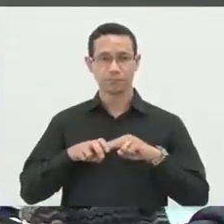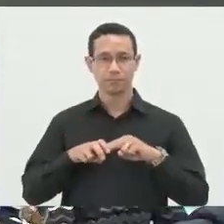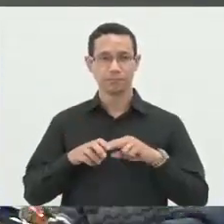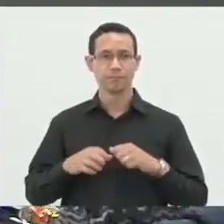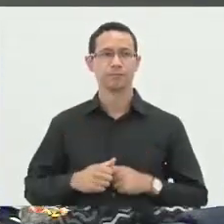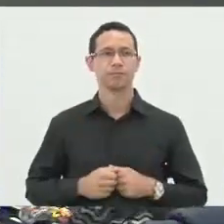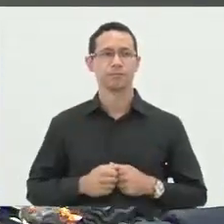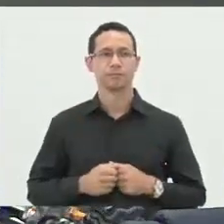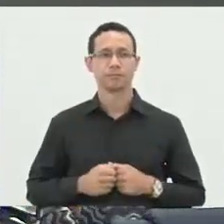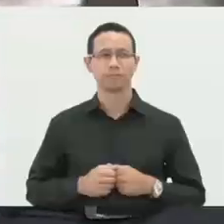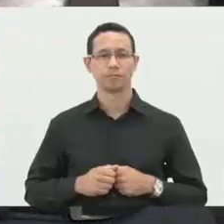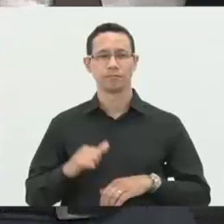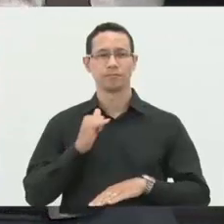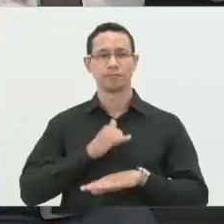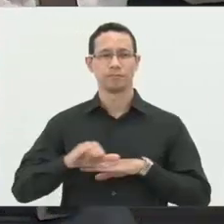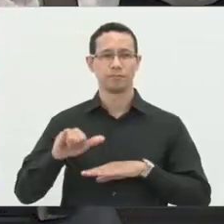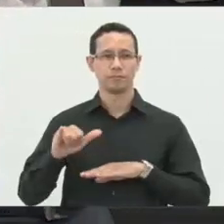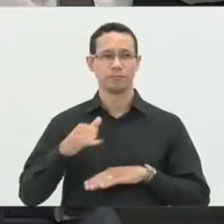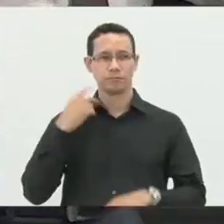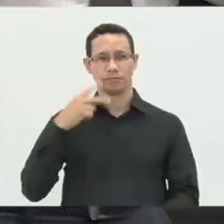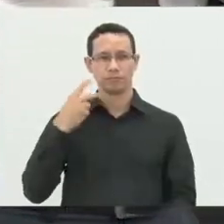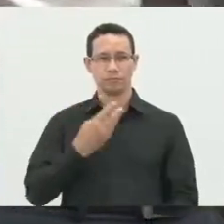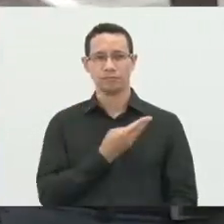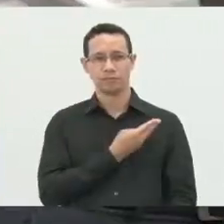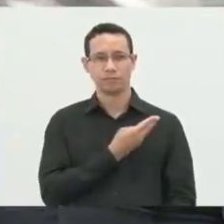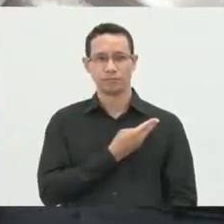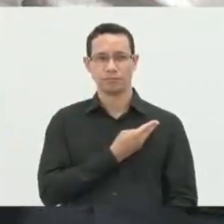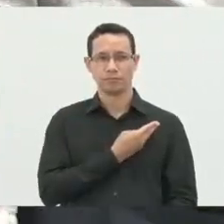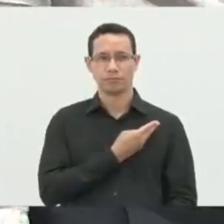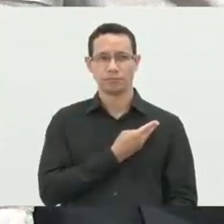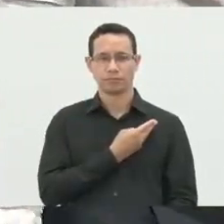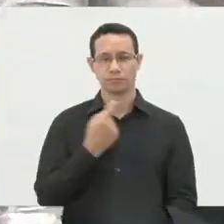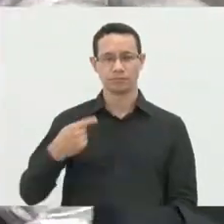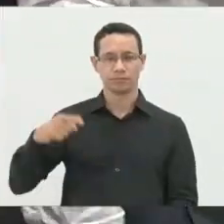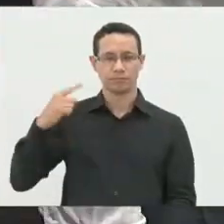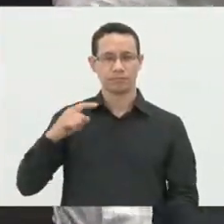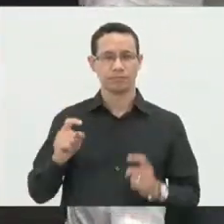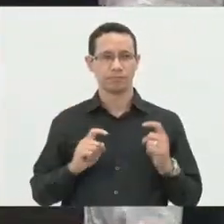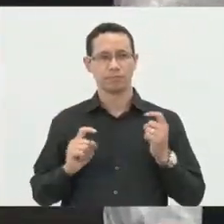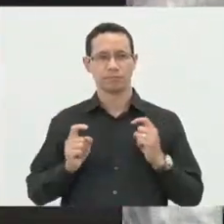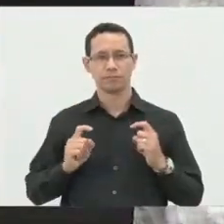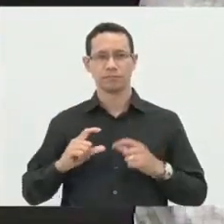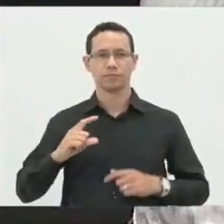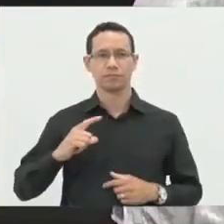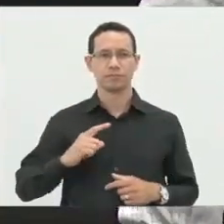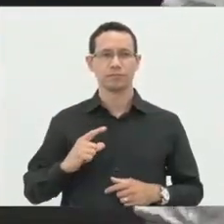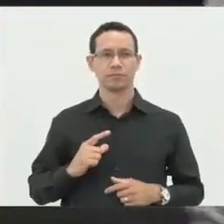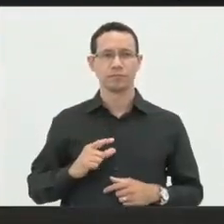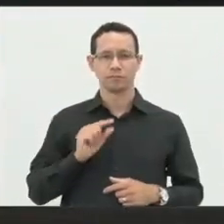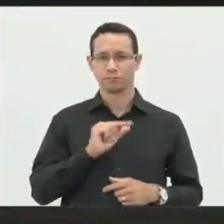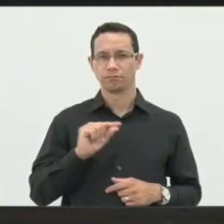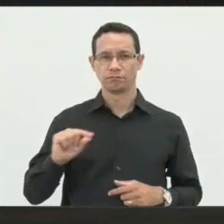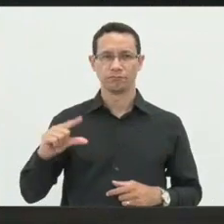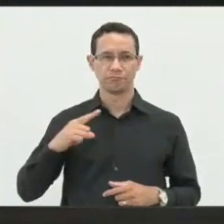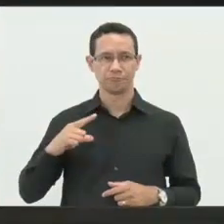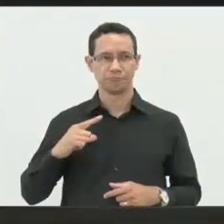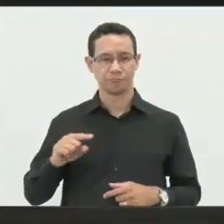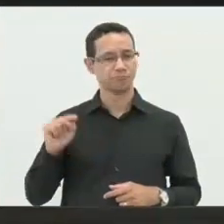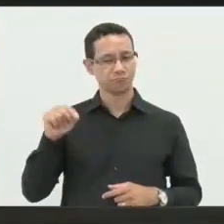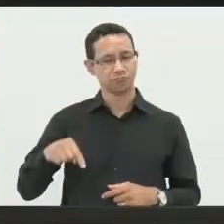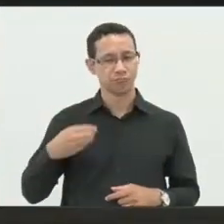os colegas vereadores e vereadoras na última sessão tendo em vista que vários colegas estavam aqui na casa